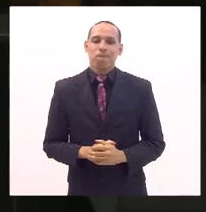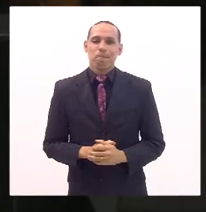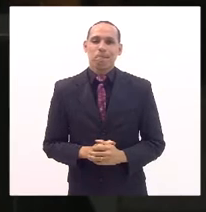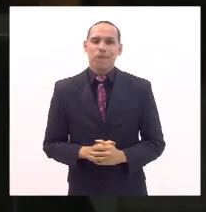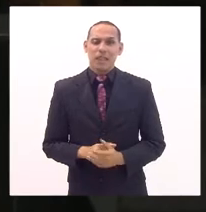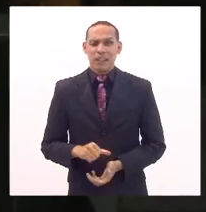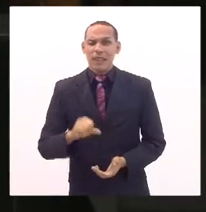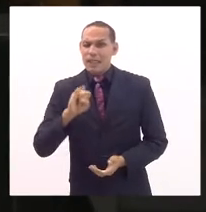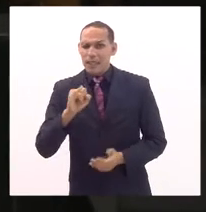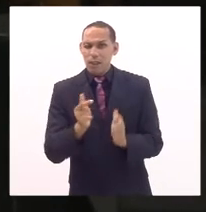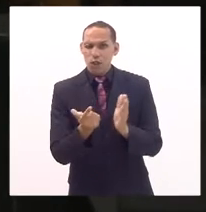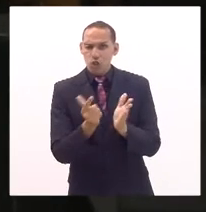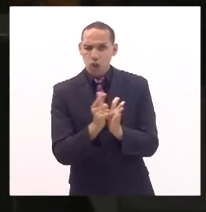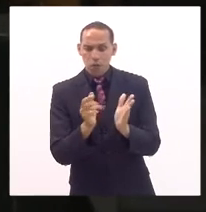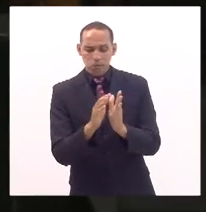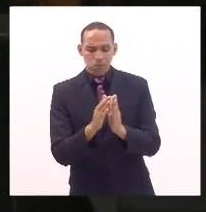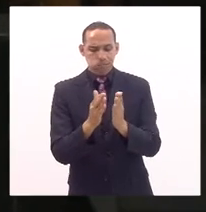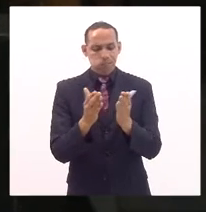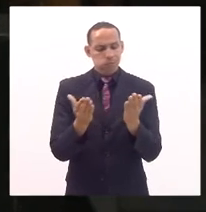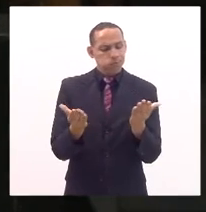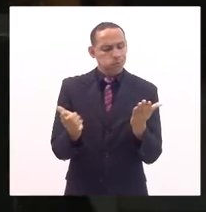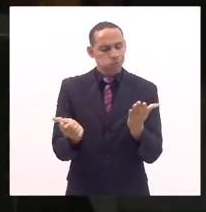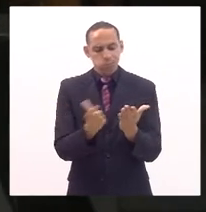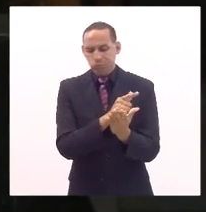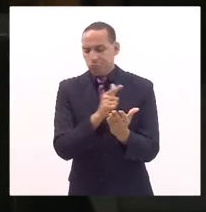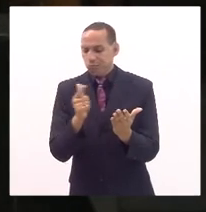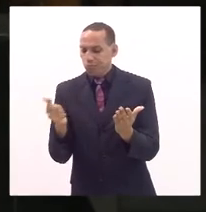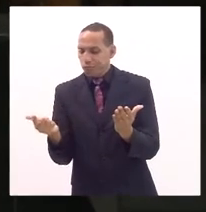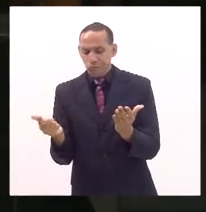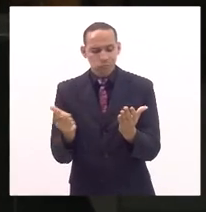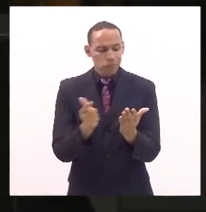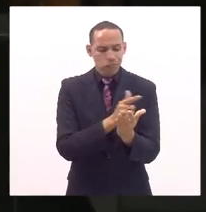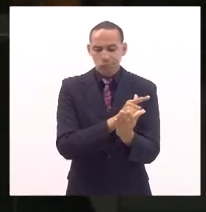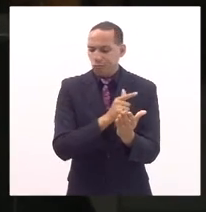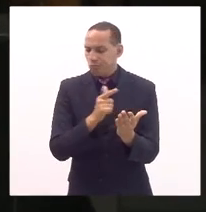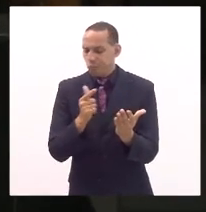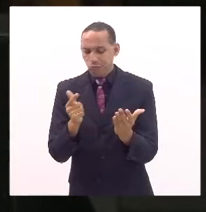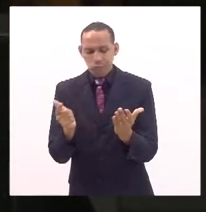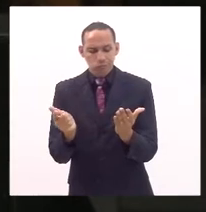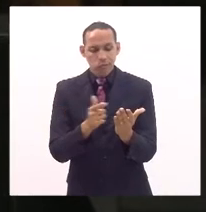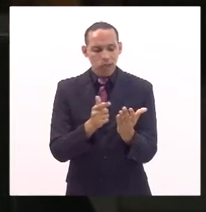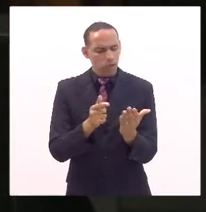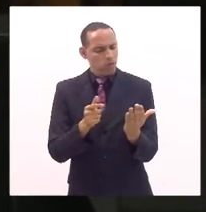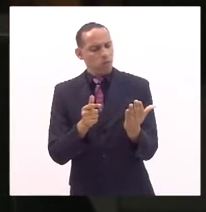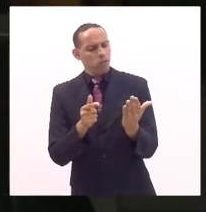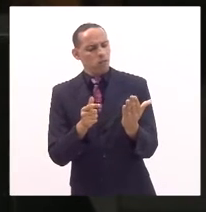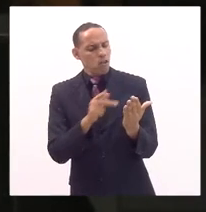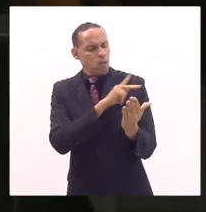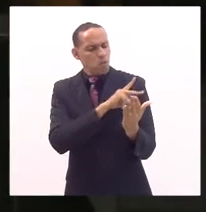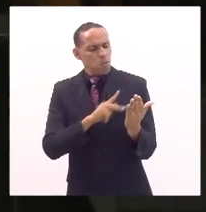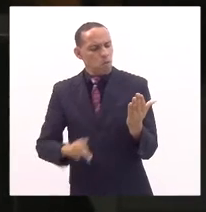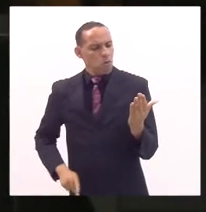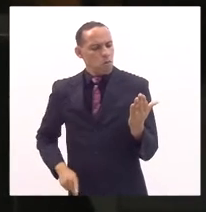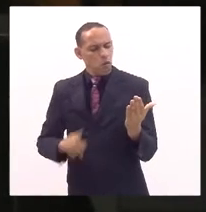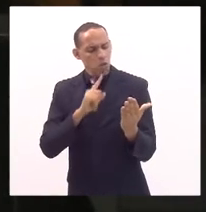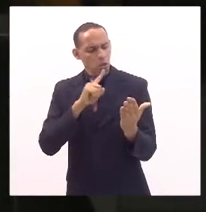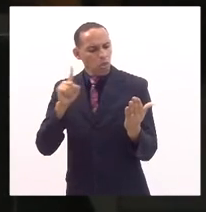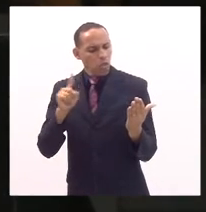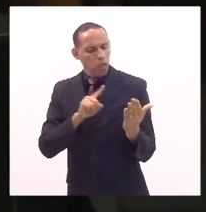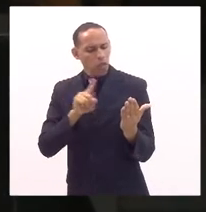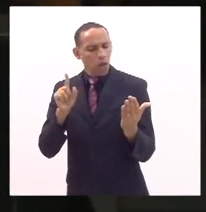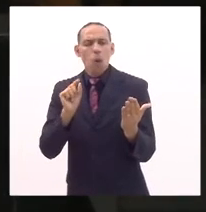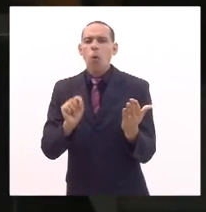eu sei lá do jornal e o Presidente da República e reclama